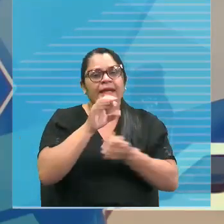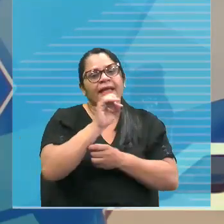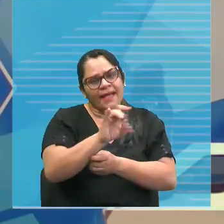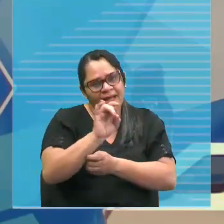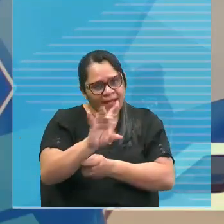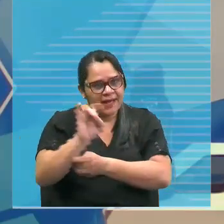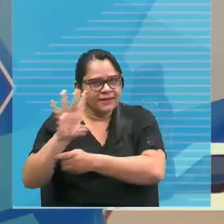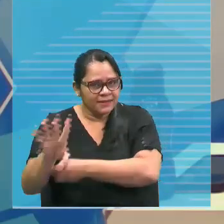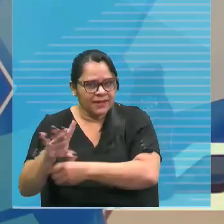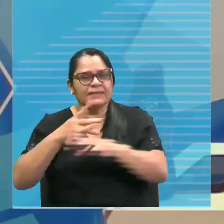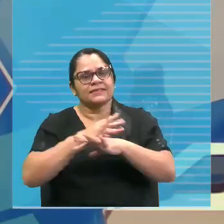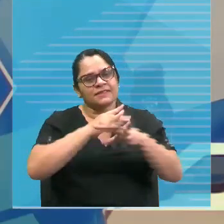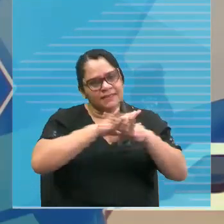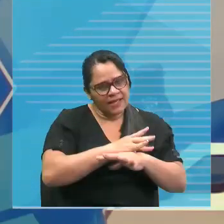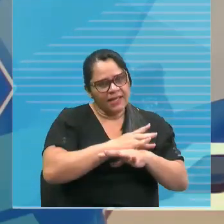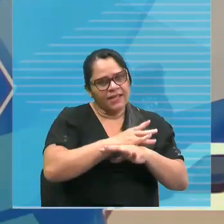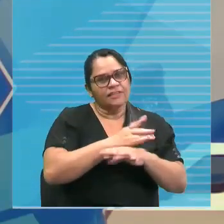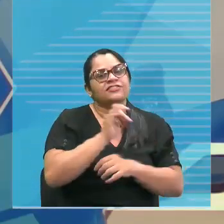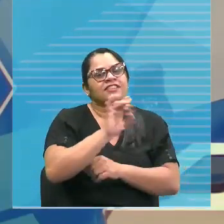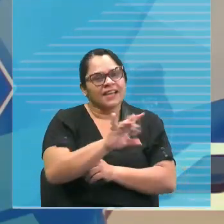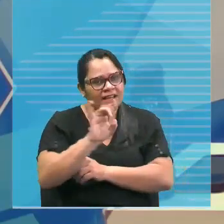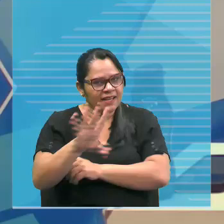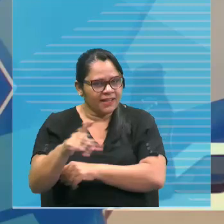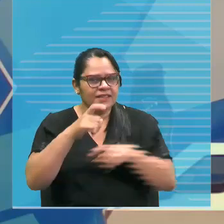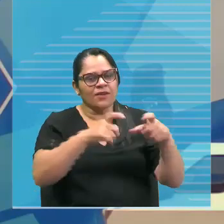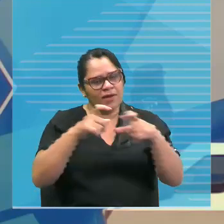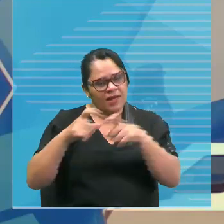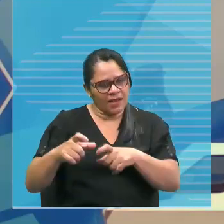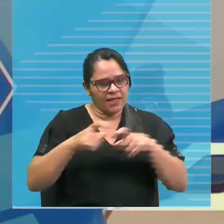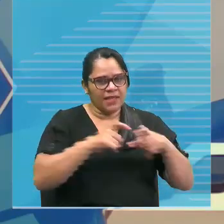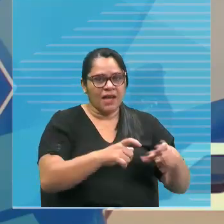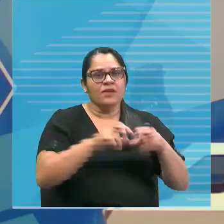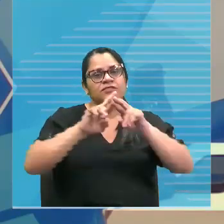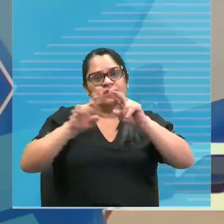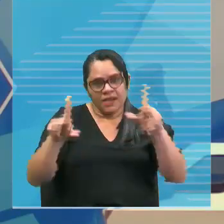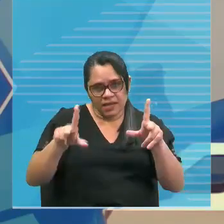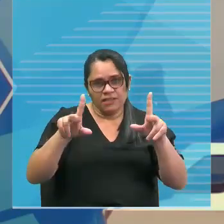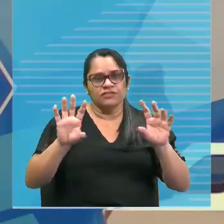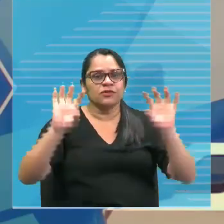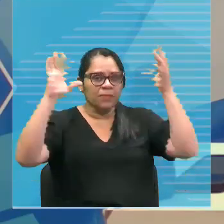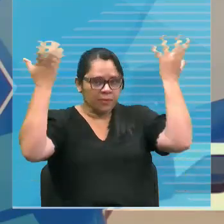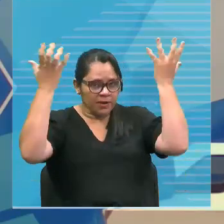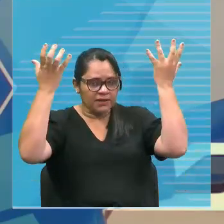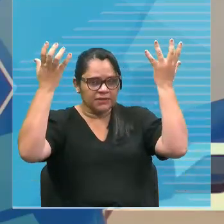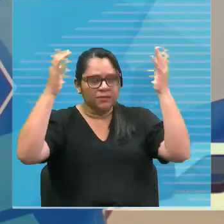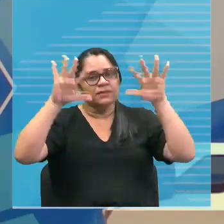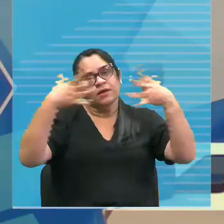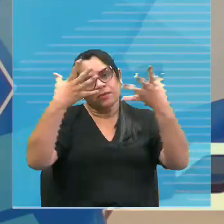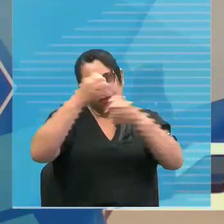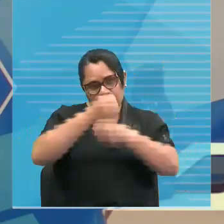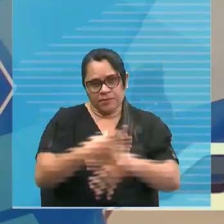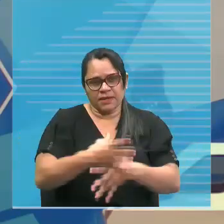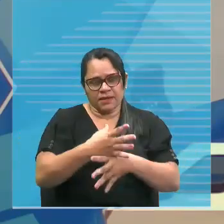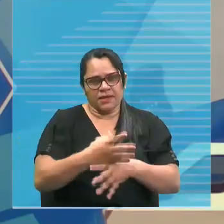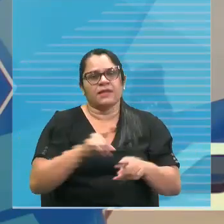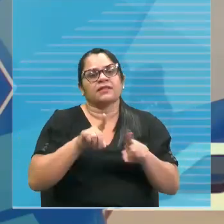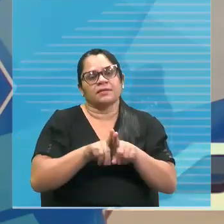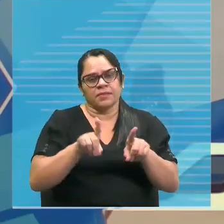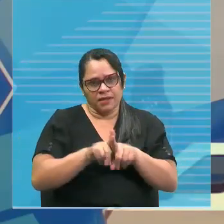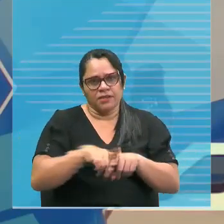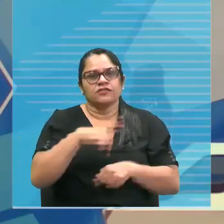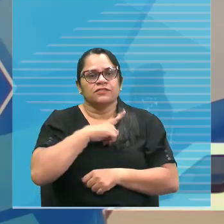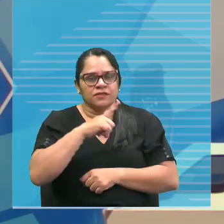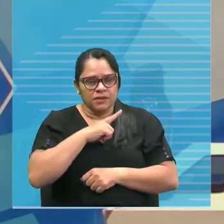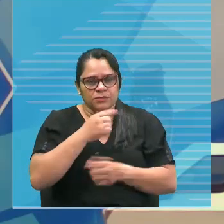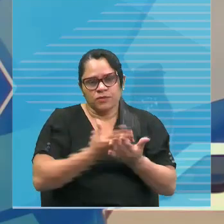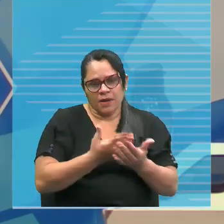cidade cada localidade tem uma forma diferente de comemorar né enfim falei um pouco disso a gente falou teve uma hora também aqui já